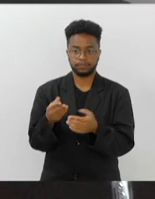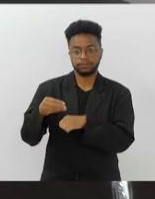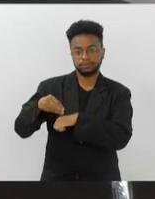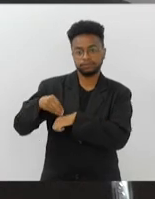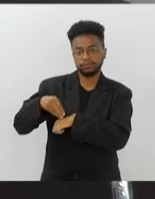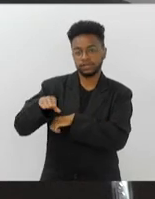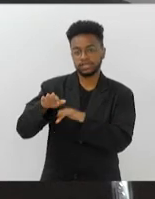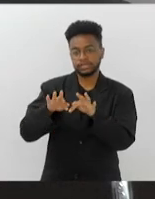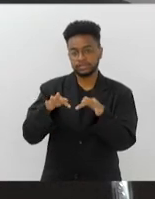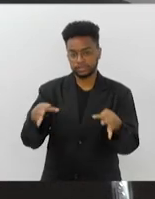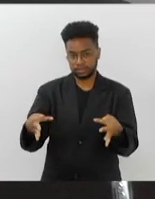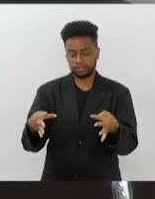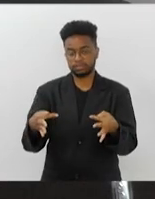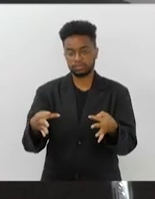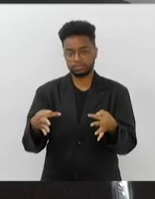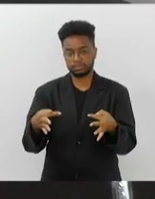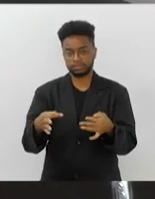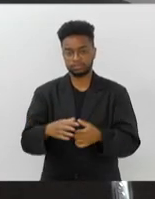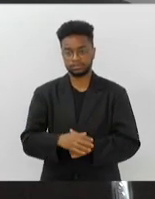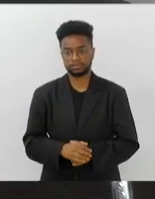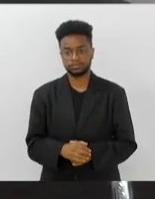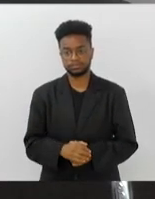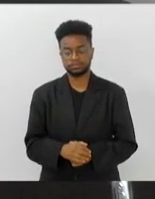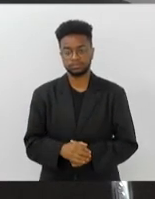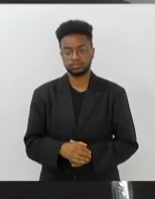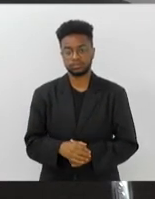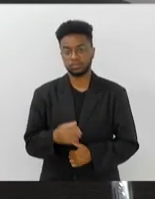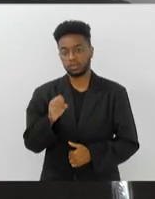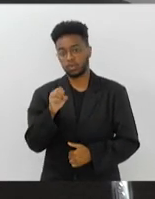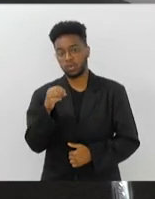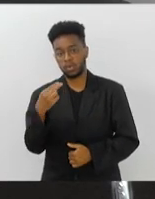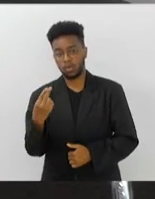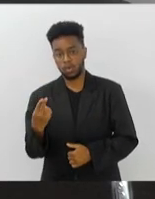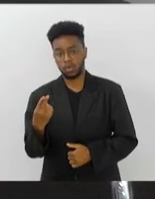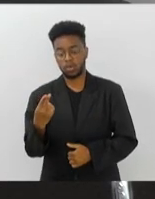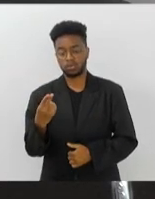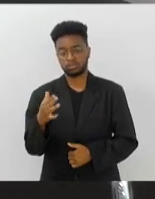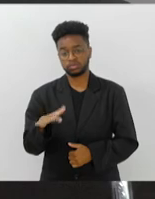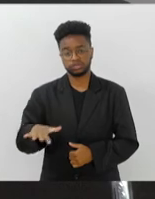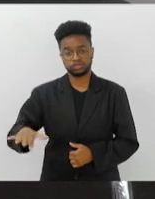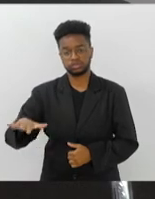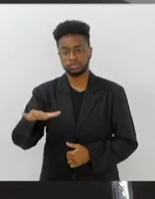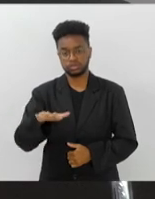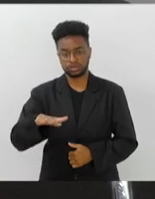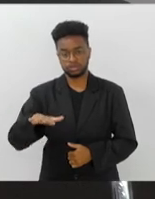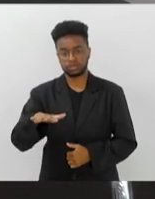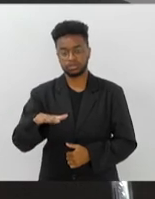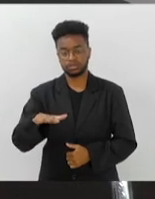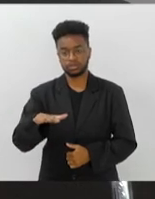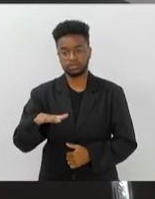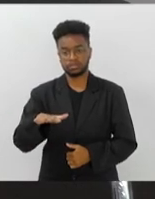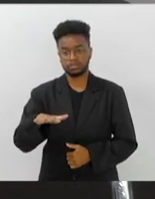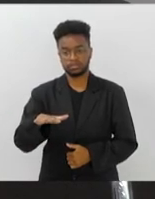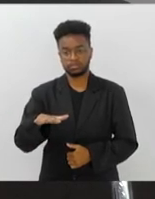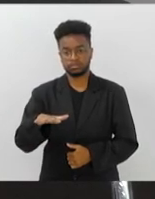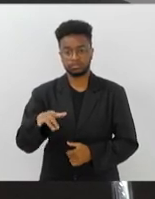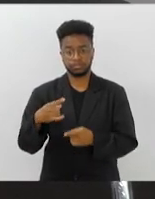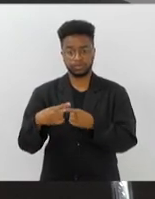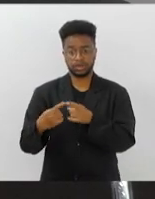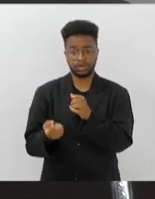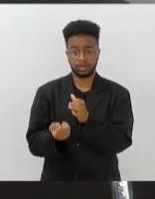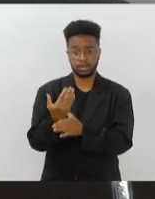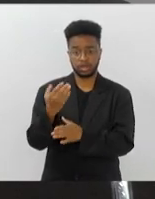indicação simples, ou quiçá em uma linha mais genérica, porque está criando uma